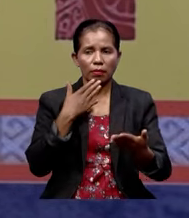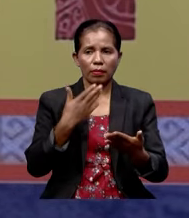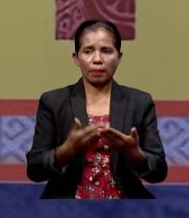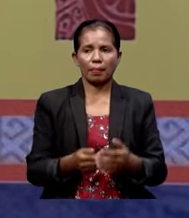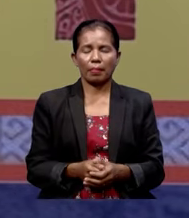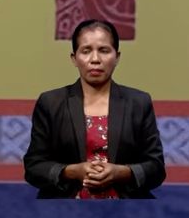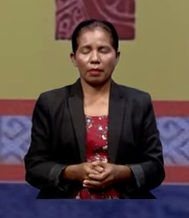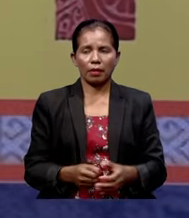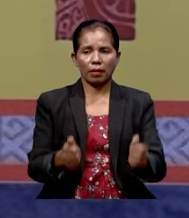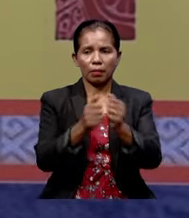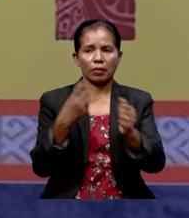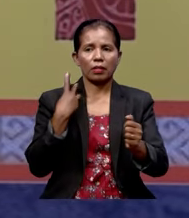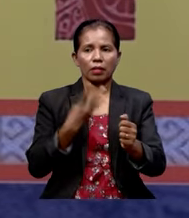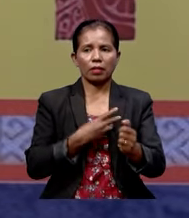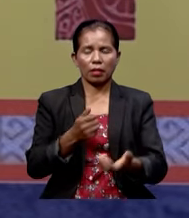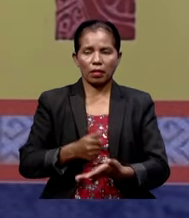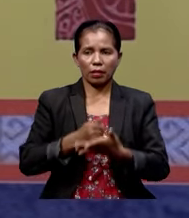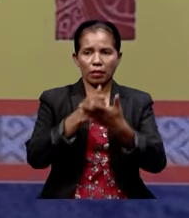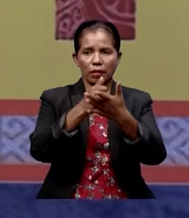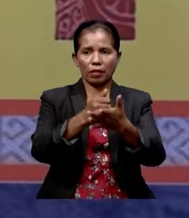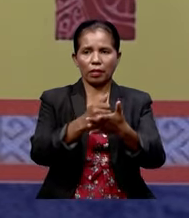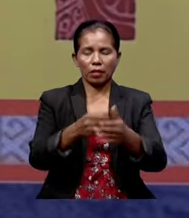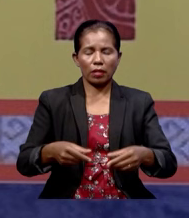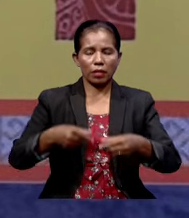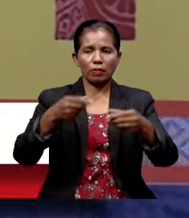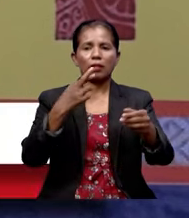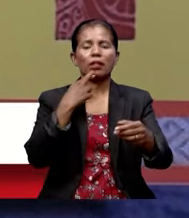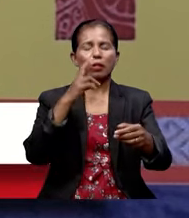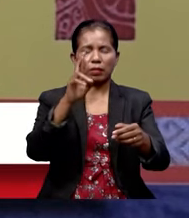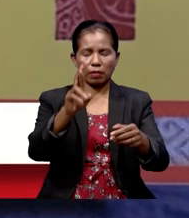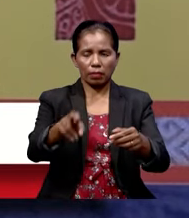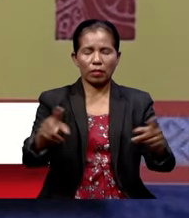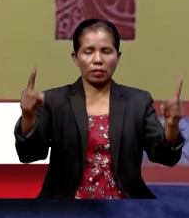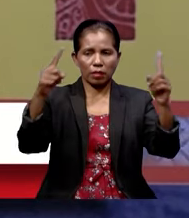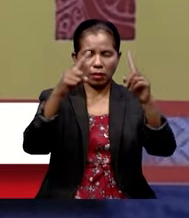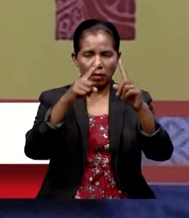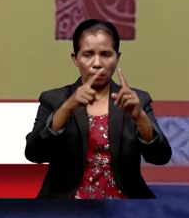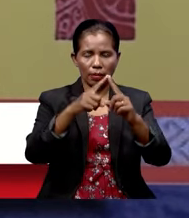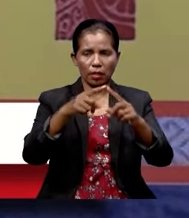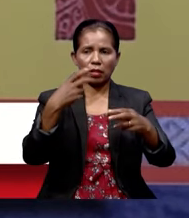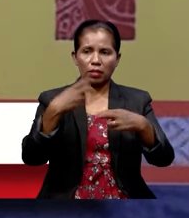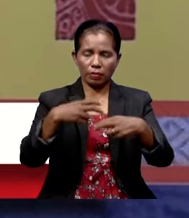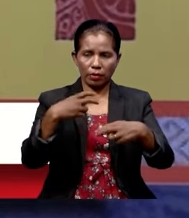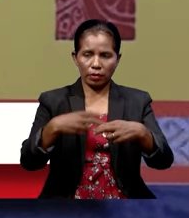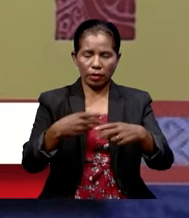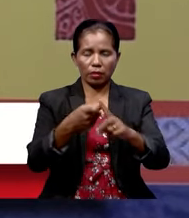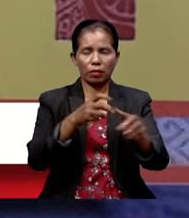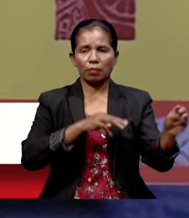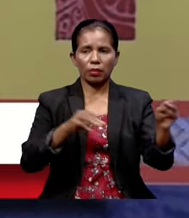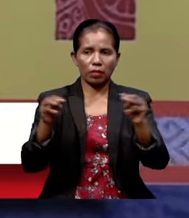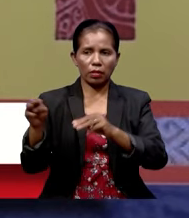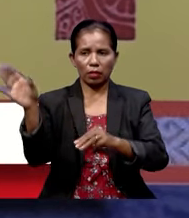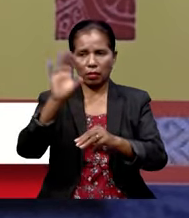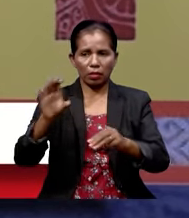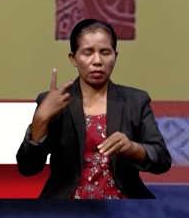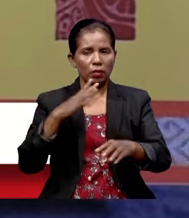Mahuto, ele apoia e dá a resposta global para a ameaça à mudança climática. E a Mahuto não